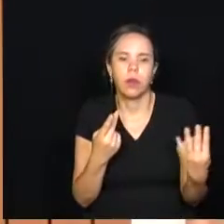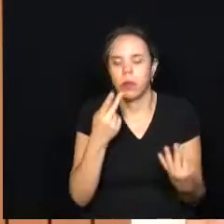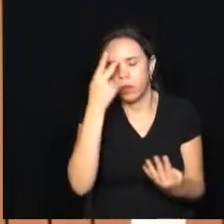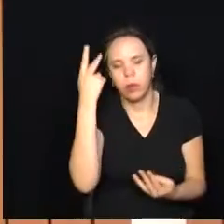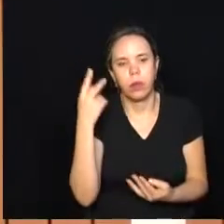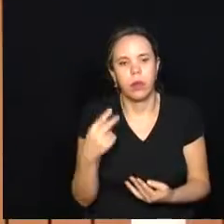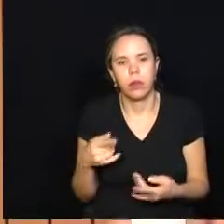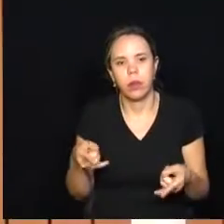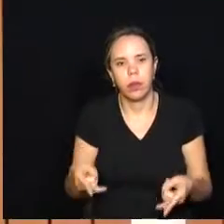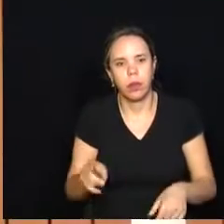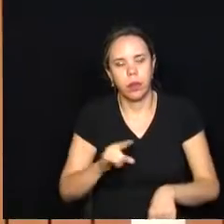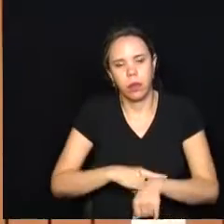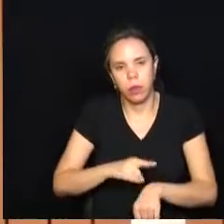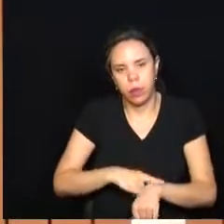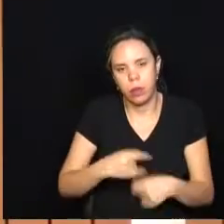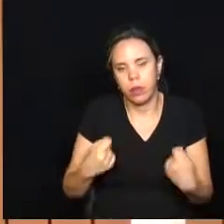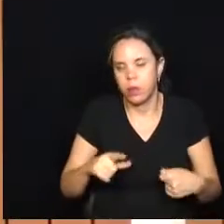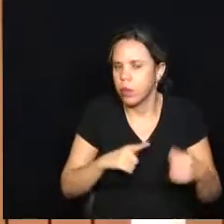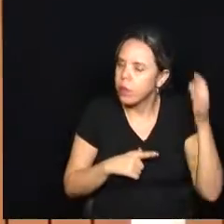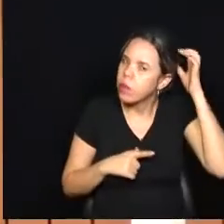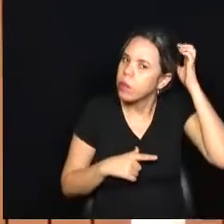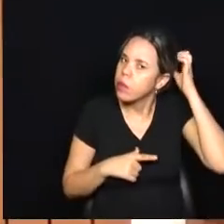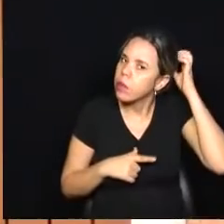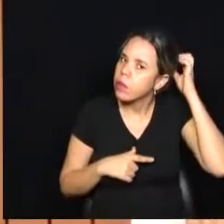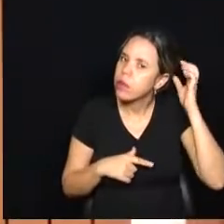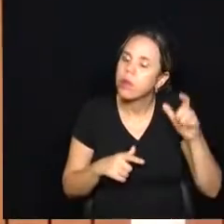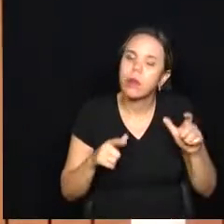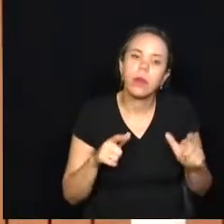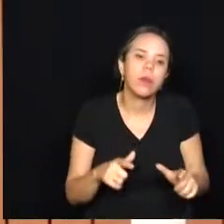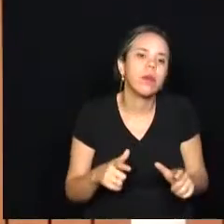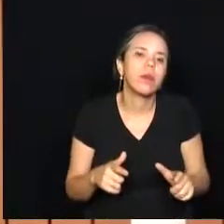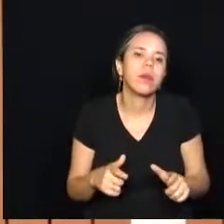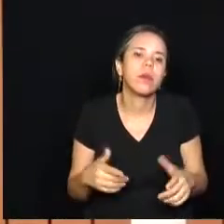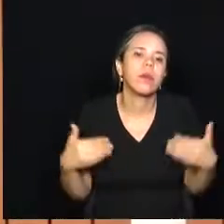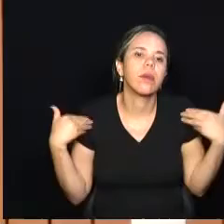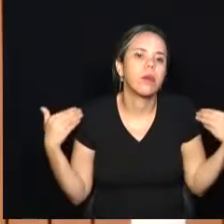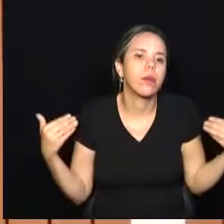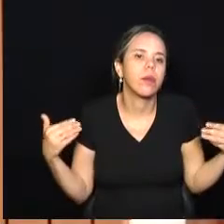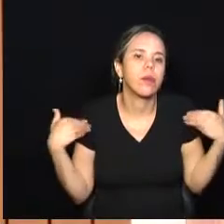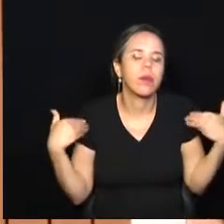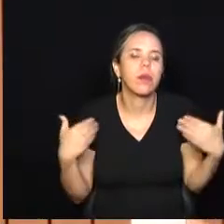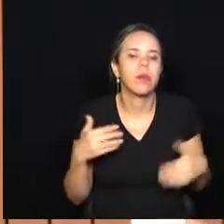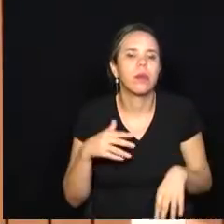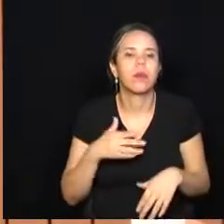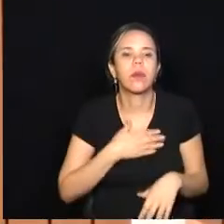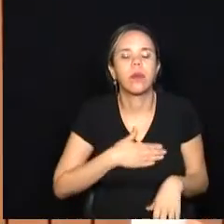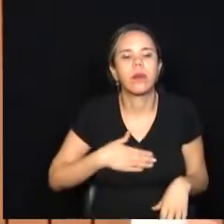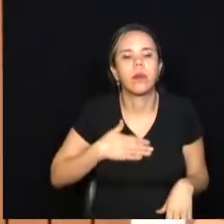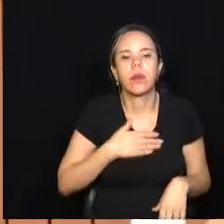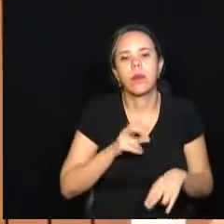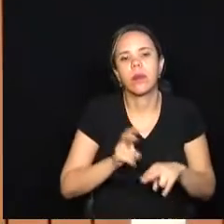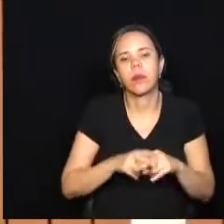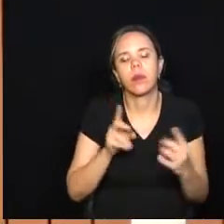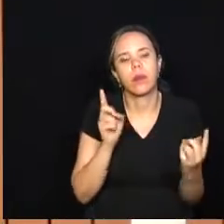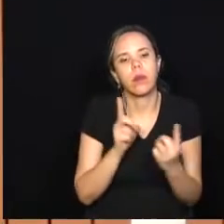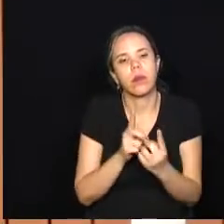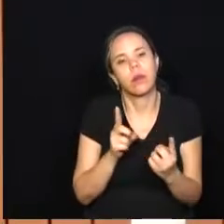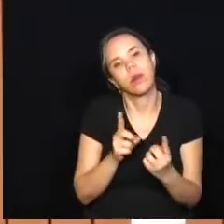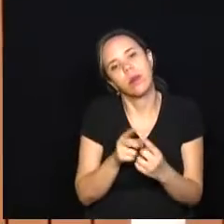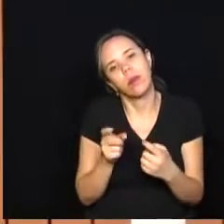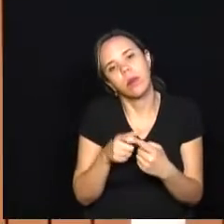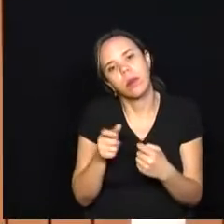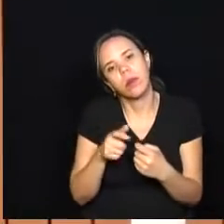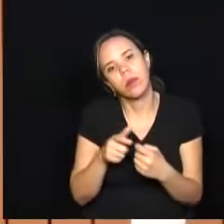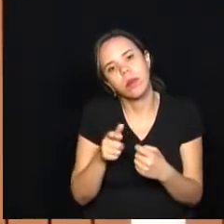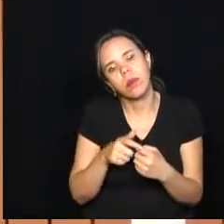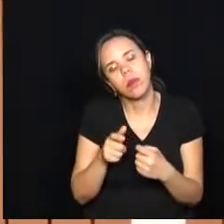ter um banheiro, enfim, você tem que ter toda uma área, né, de lazer, uma área de atendimento médico,